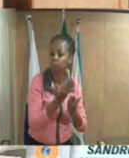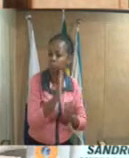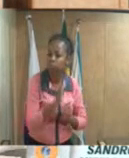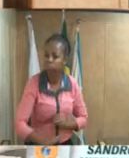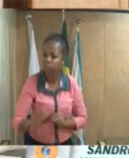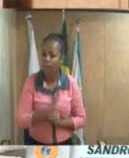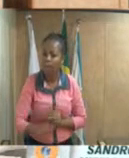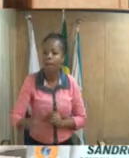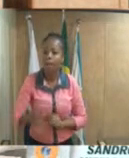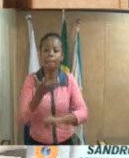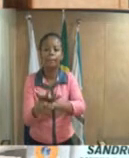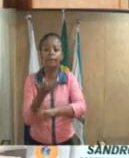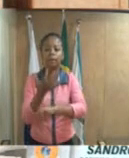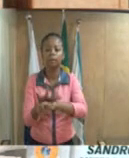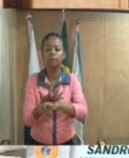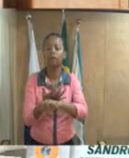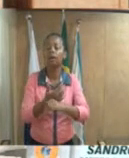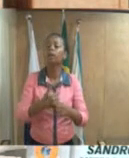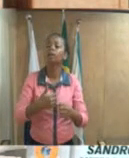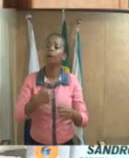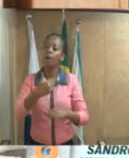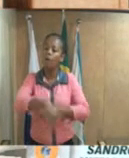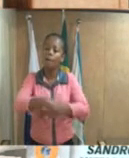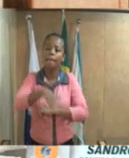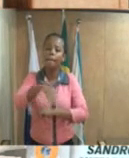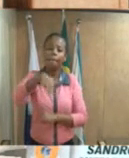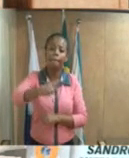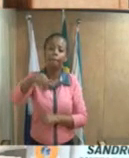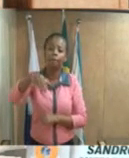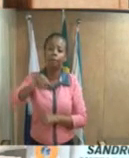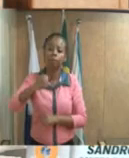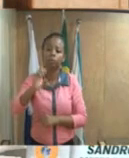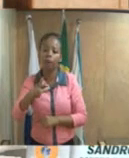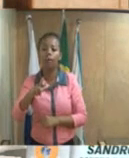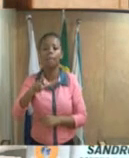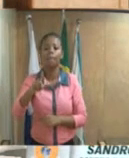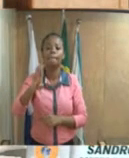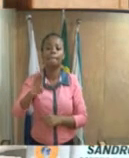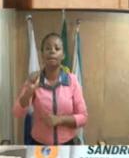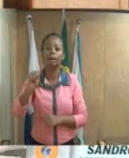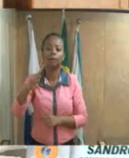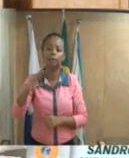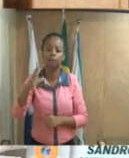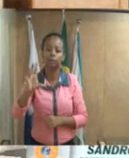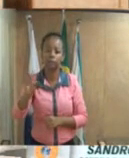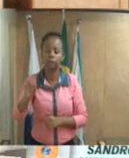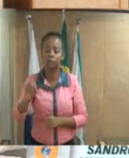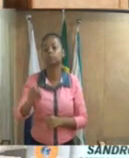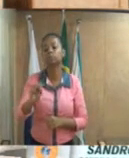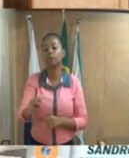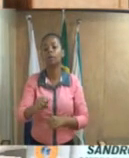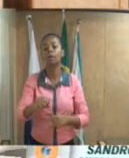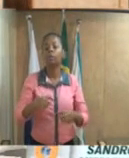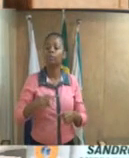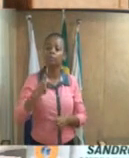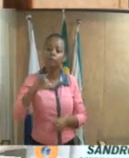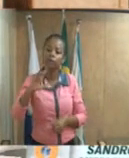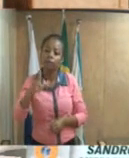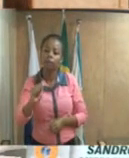praça localizada na rua Manuel Barcelos, bairro Vila Operária, primeiro distrito deste município.